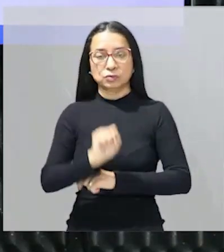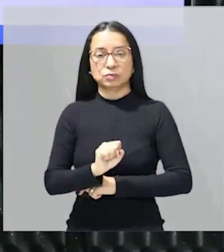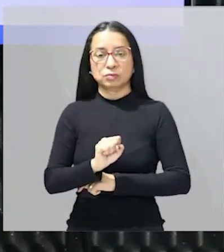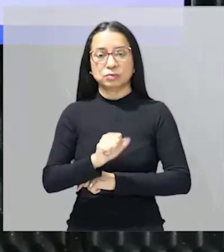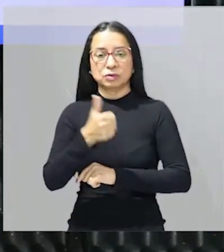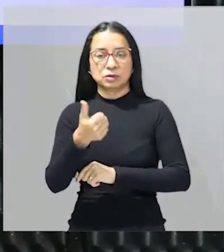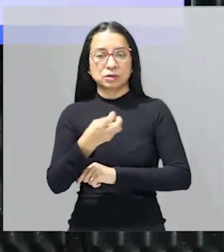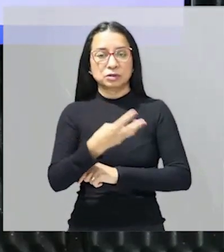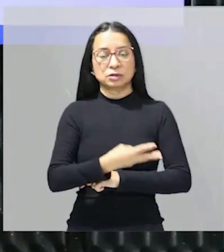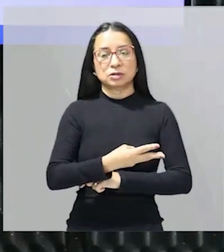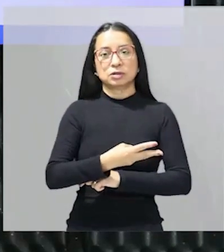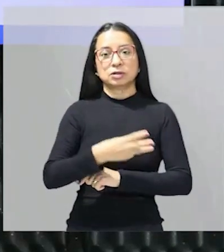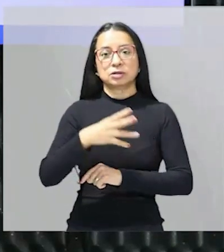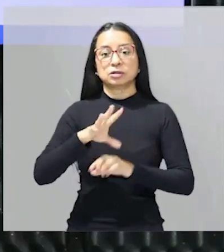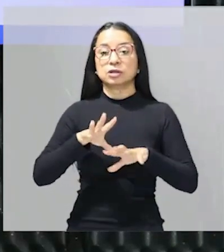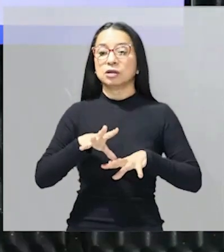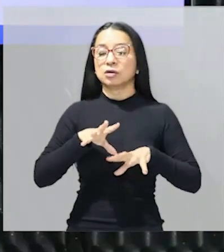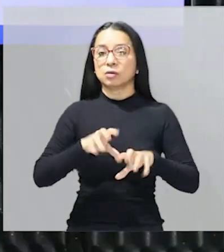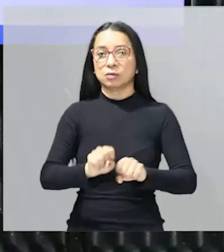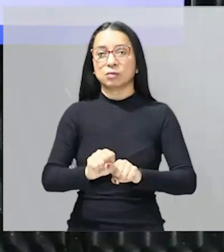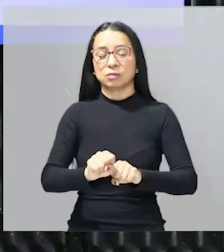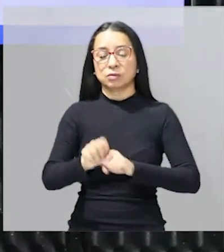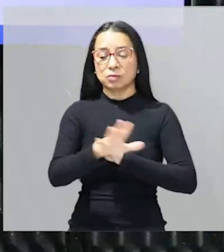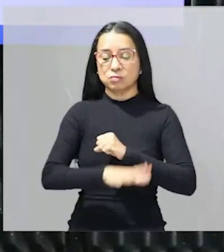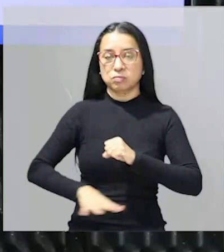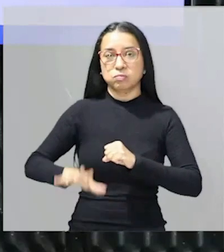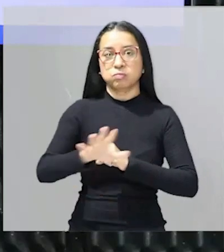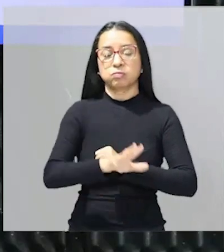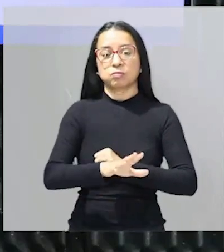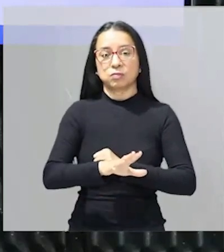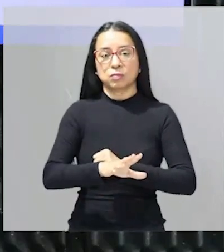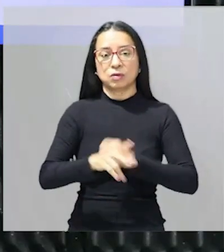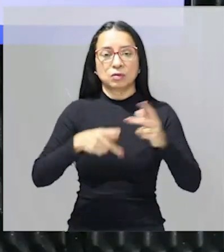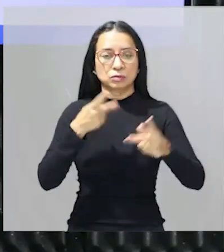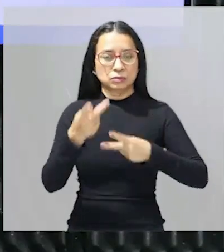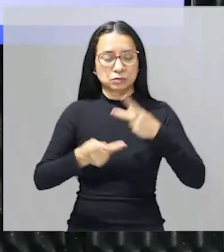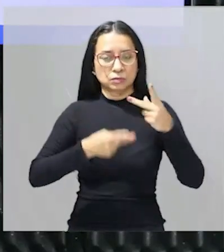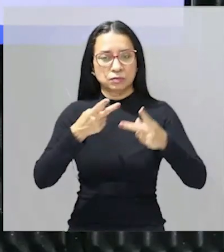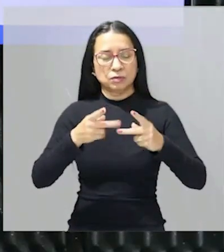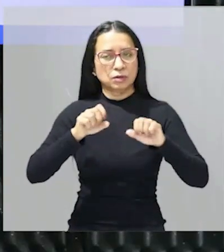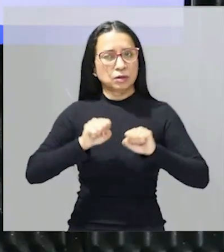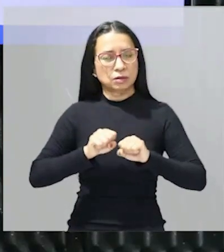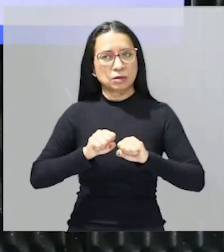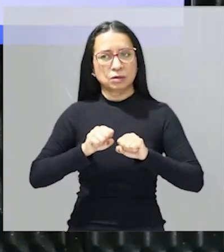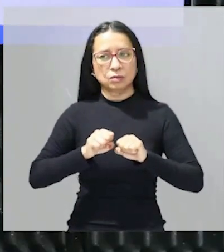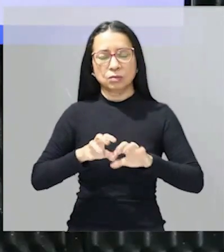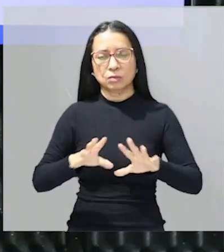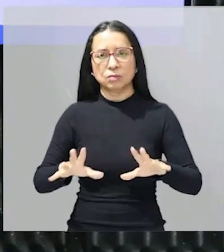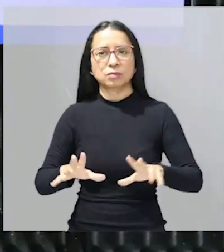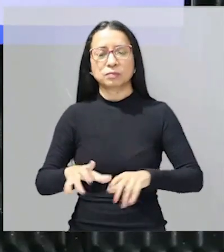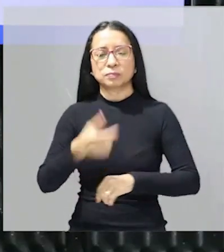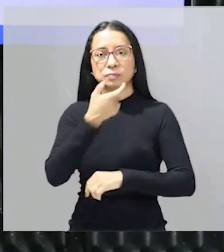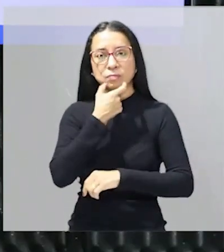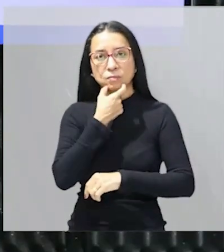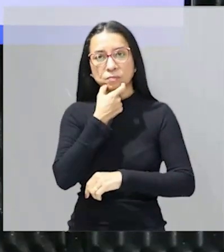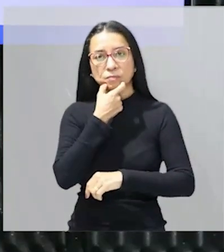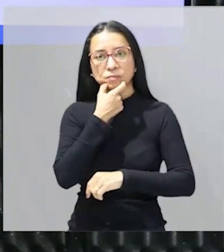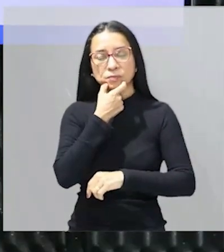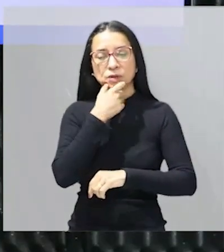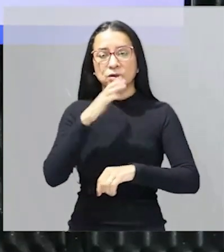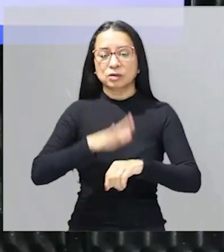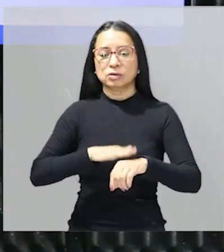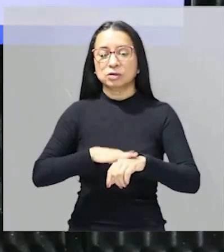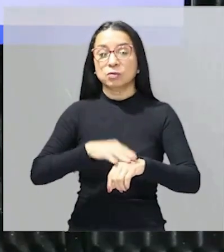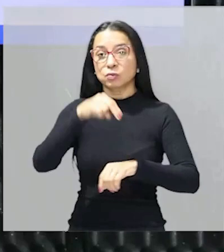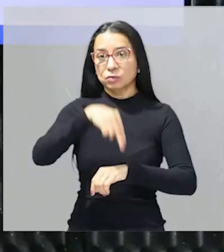da colonização inglesa, o norte e o centro, as colônias de norte e centro, que foram chamadas de colônias de